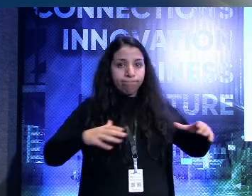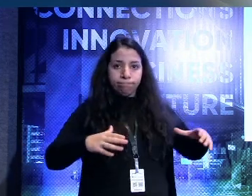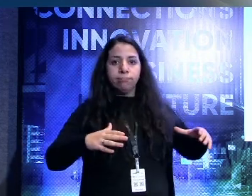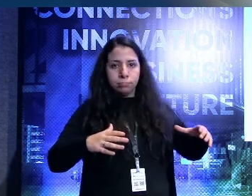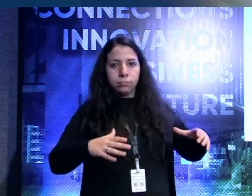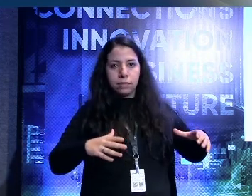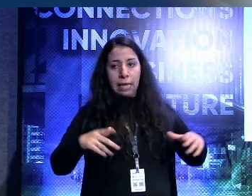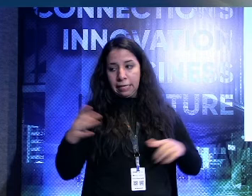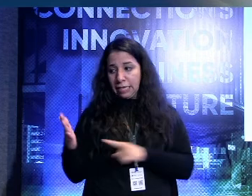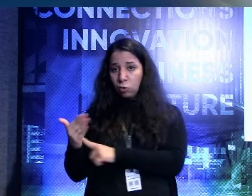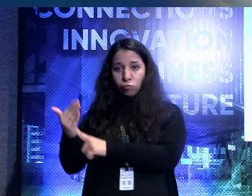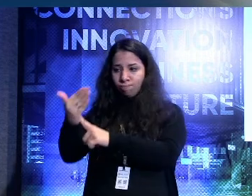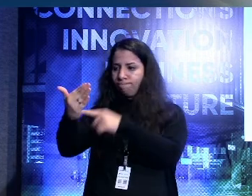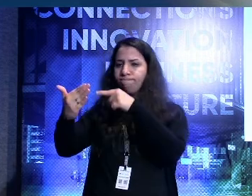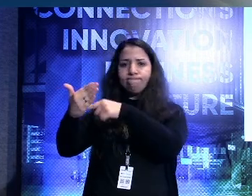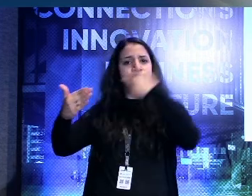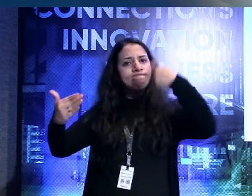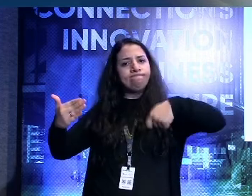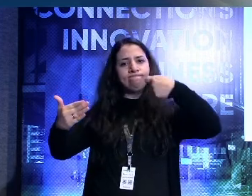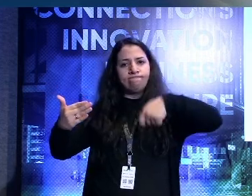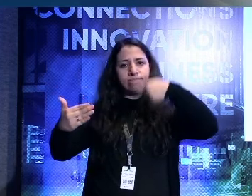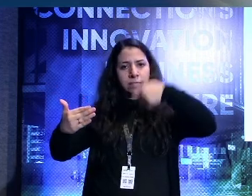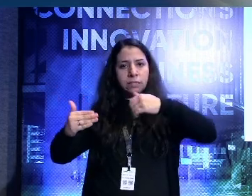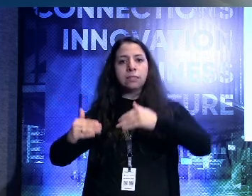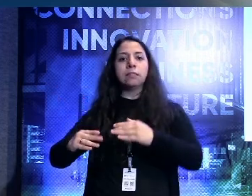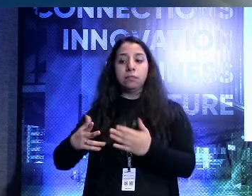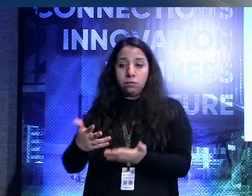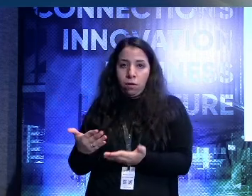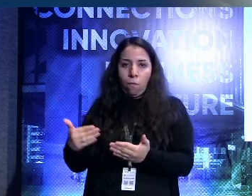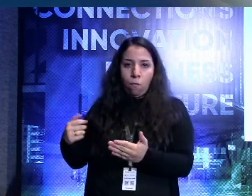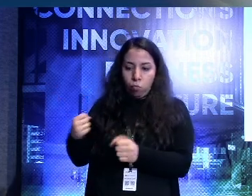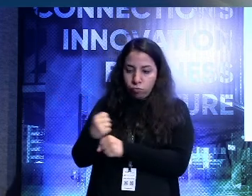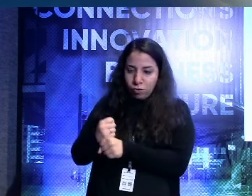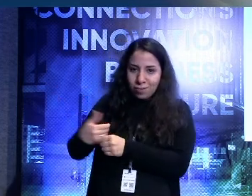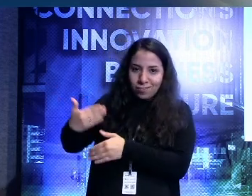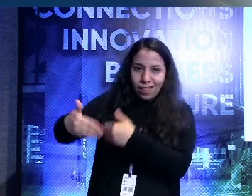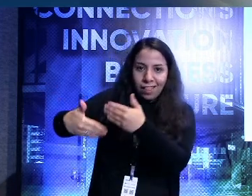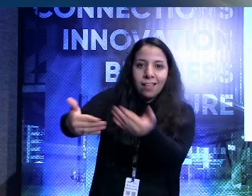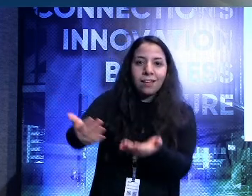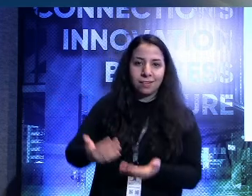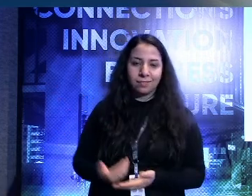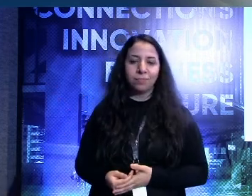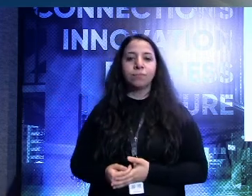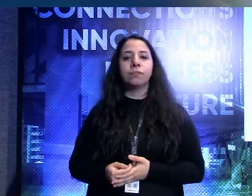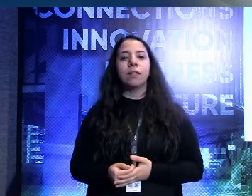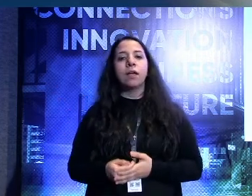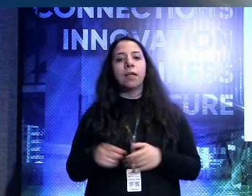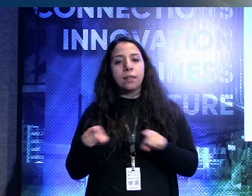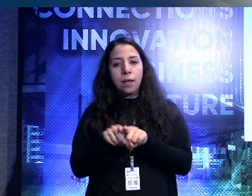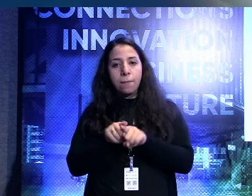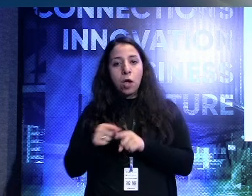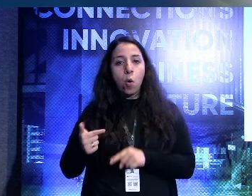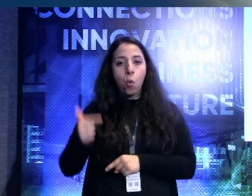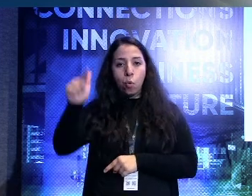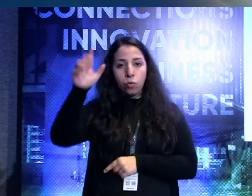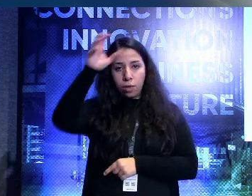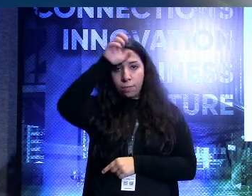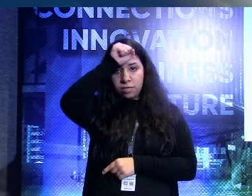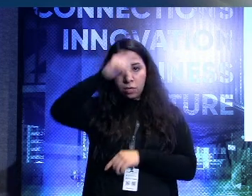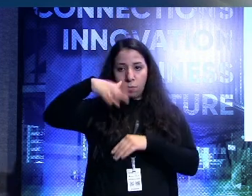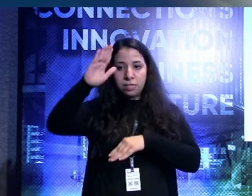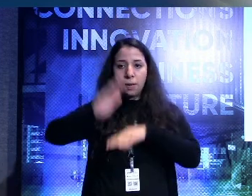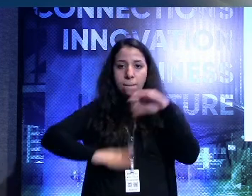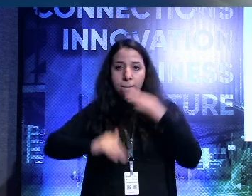meio necessário para esse caminho. Mais um aprendizado aqui também, esse um pouco mais prático, mais operacional, é que surveys,